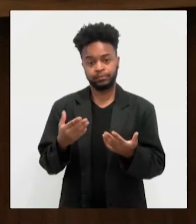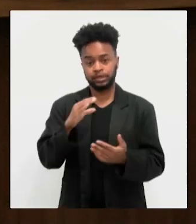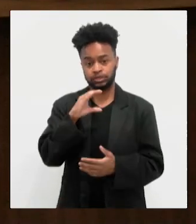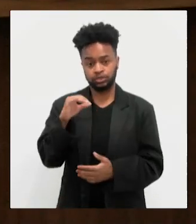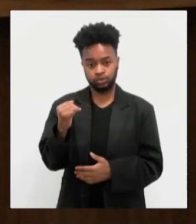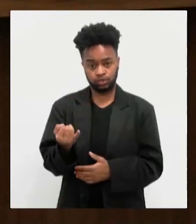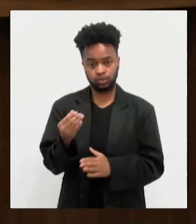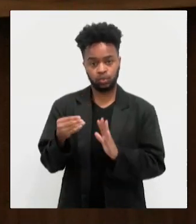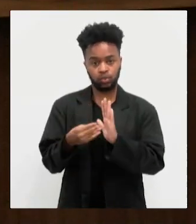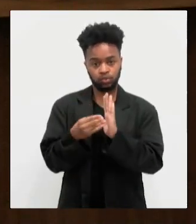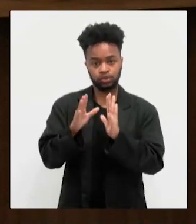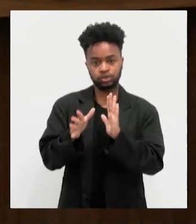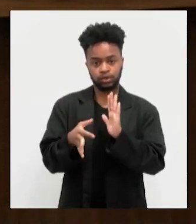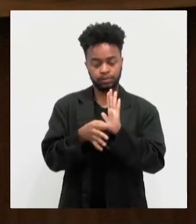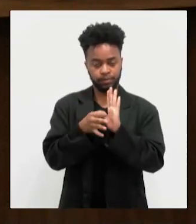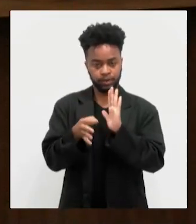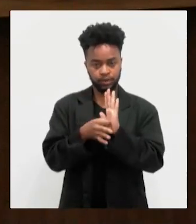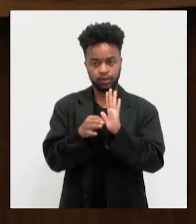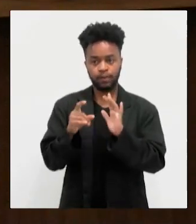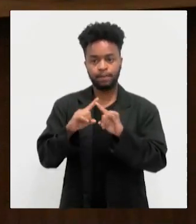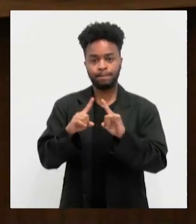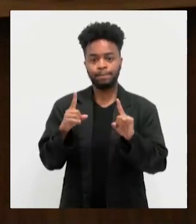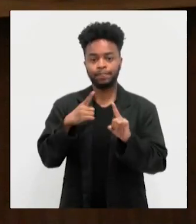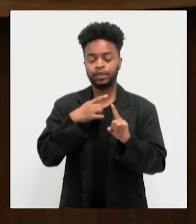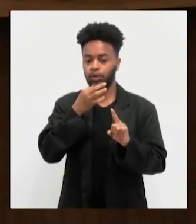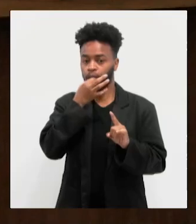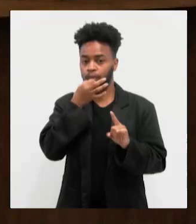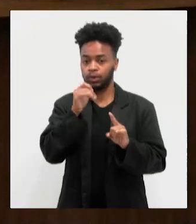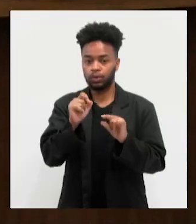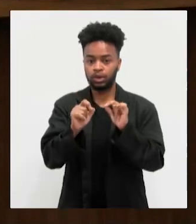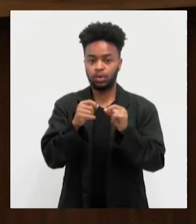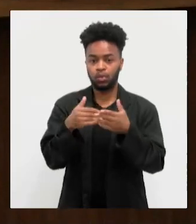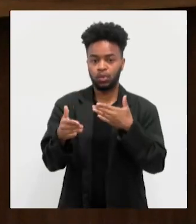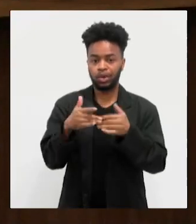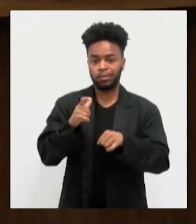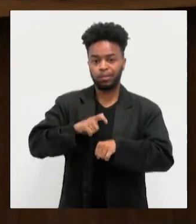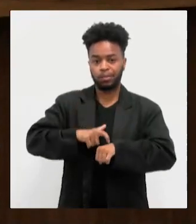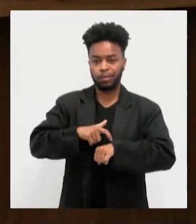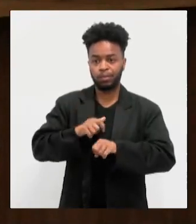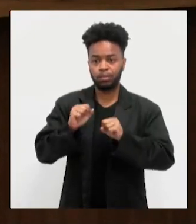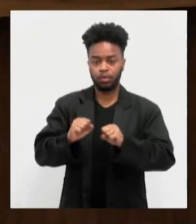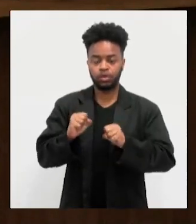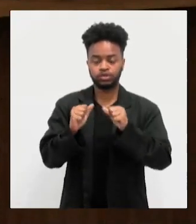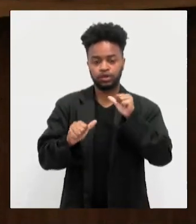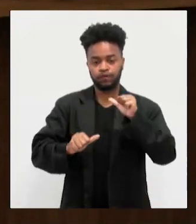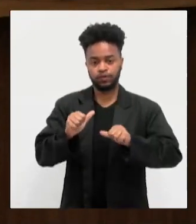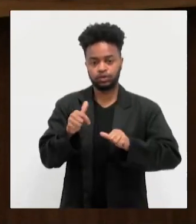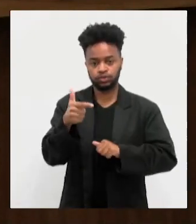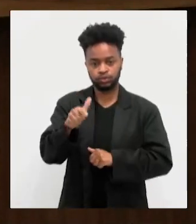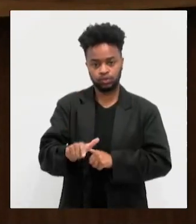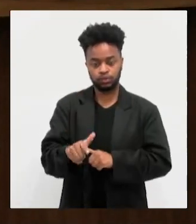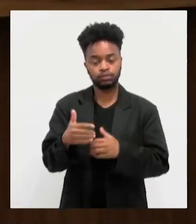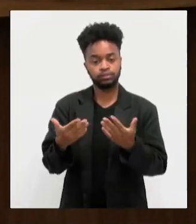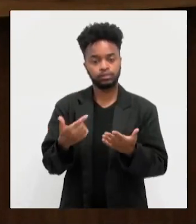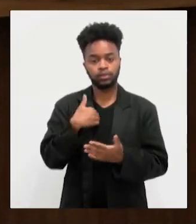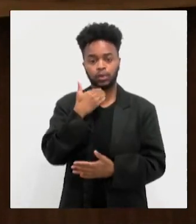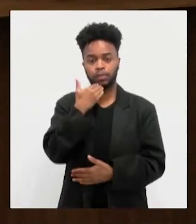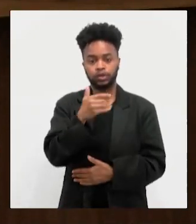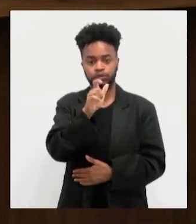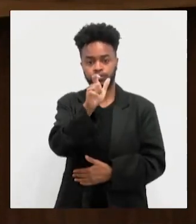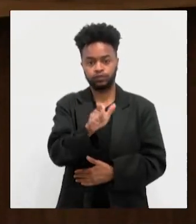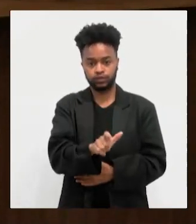tenha dado o parecer, nós temos uma posição que a qualquer momento pode ser revisto. Então, ia rogar a Vossa